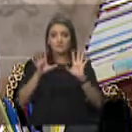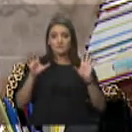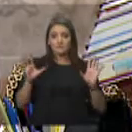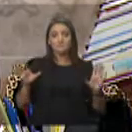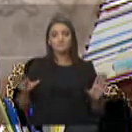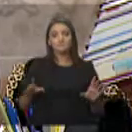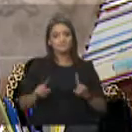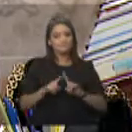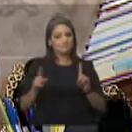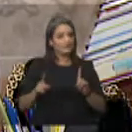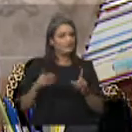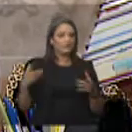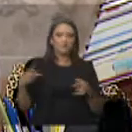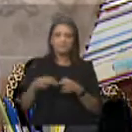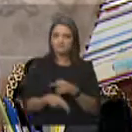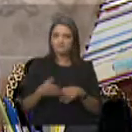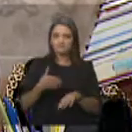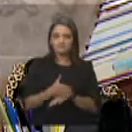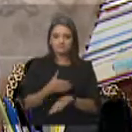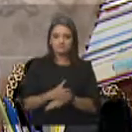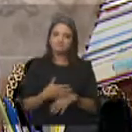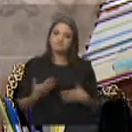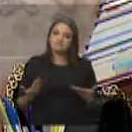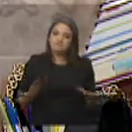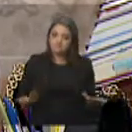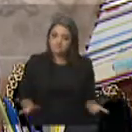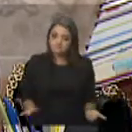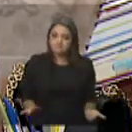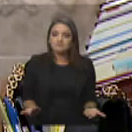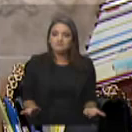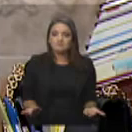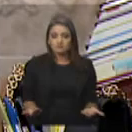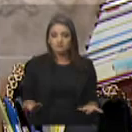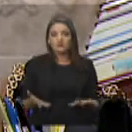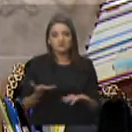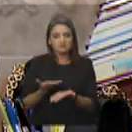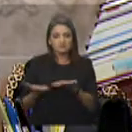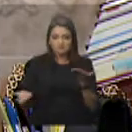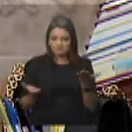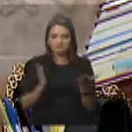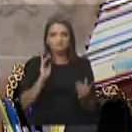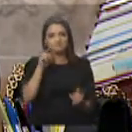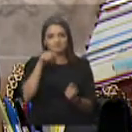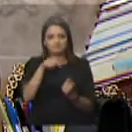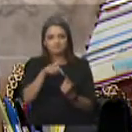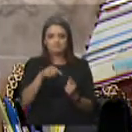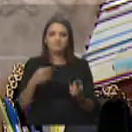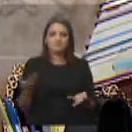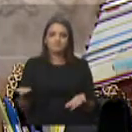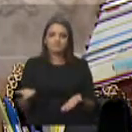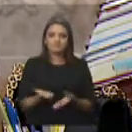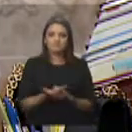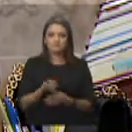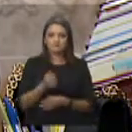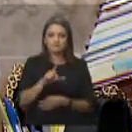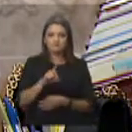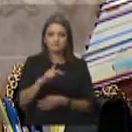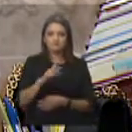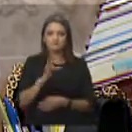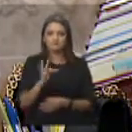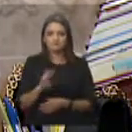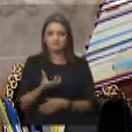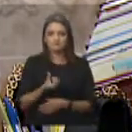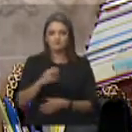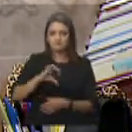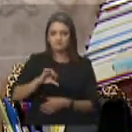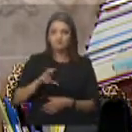acabou com o acesso de dados. Então, a rigor, o quadro é de prejudicialidade referente à ADPF